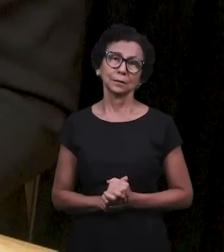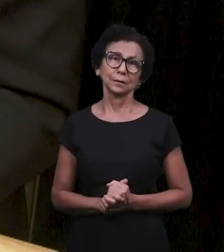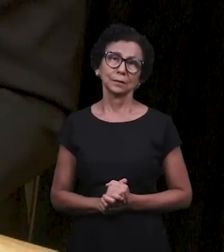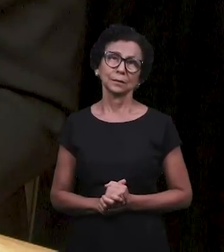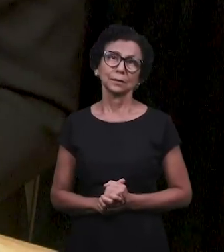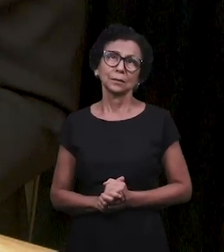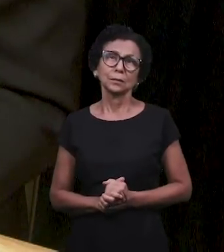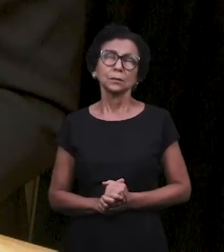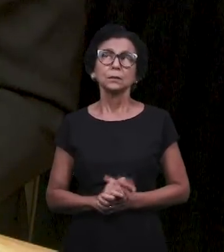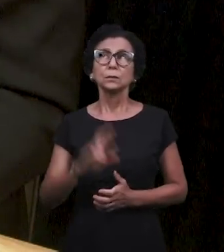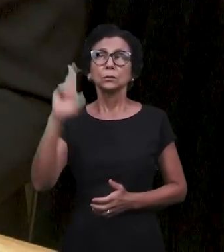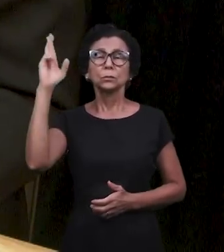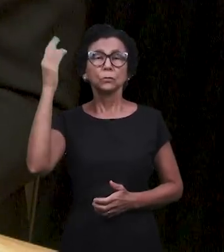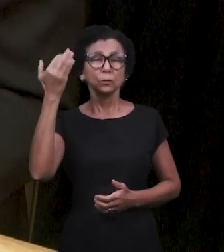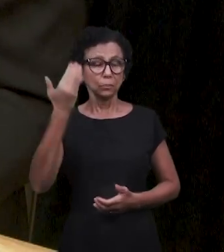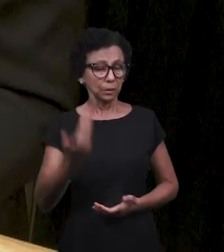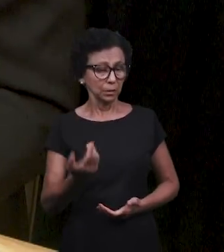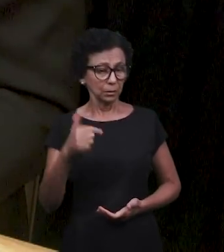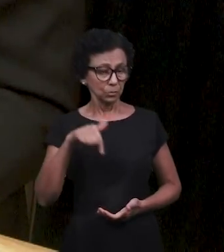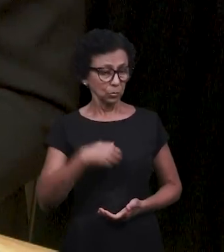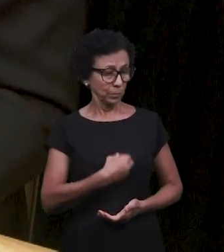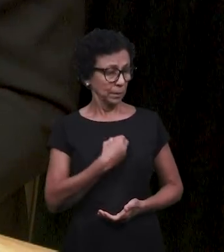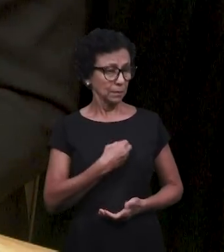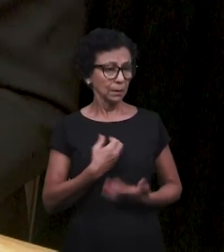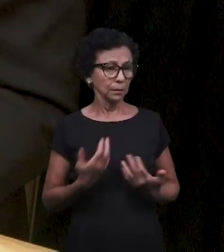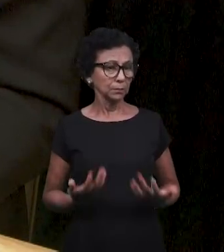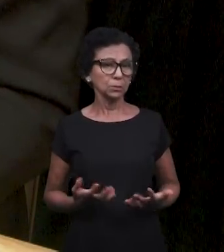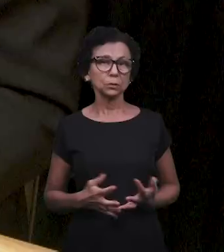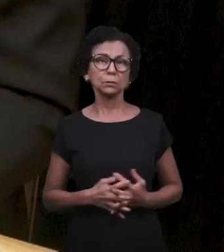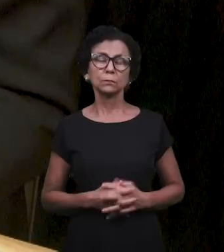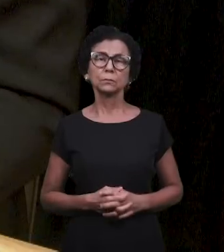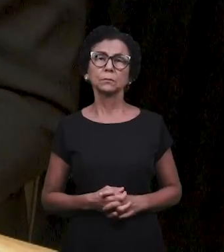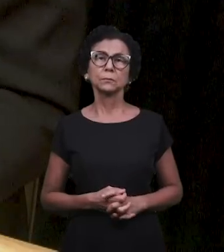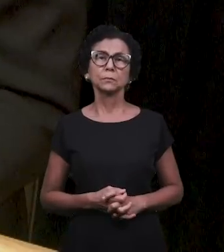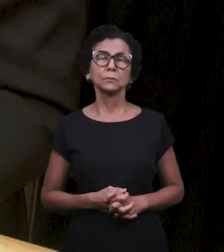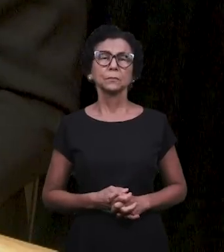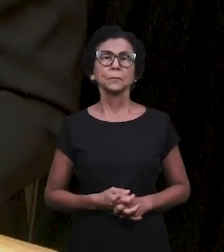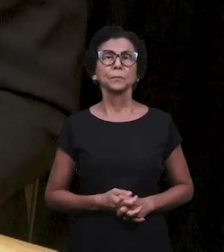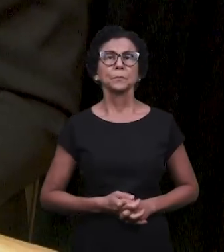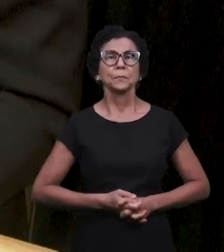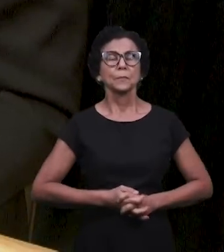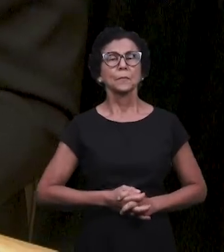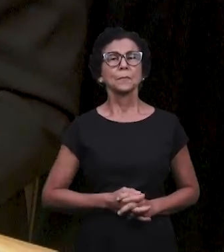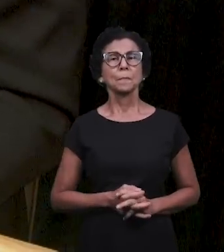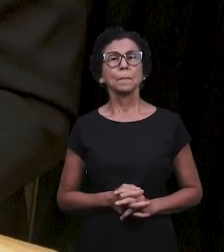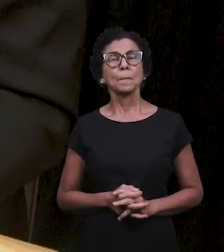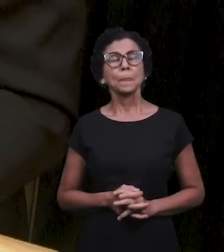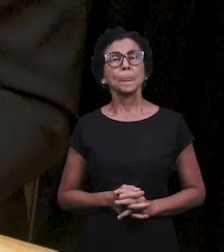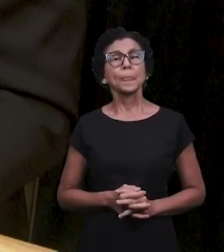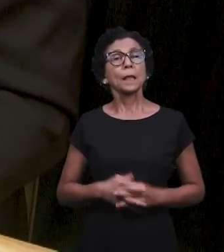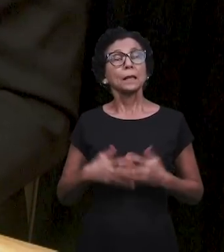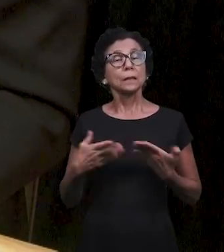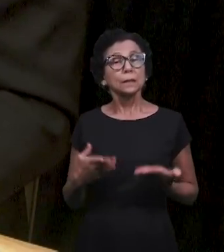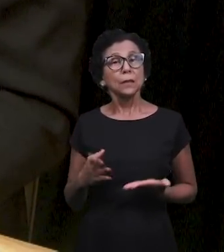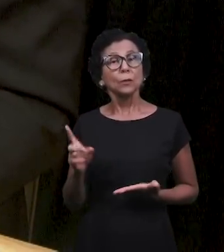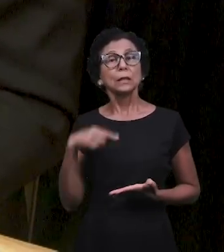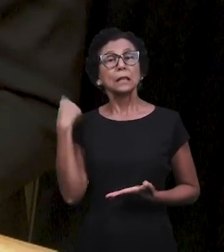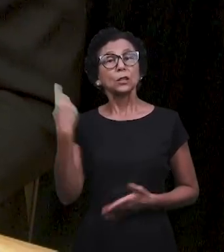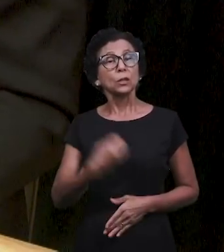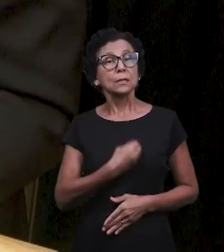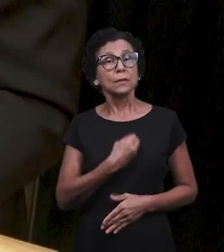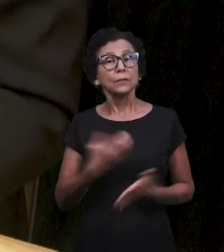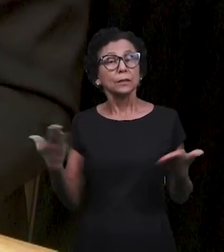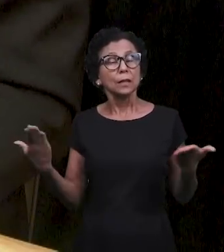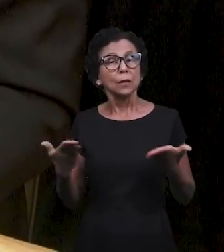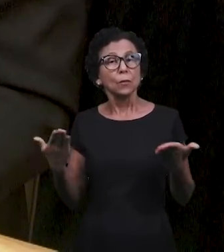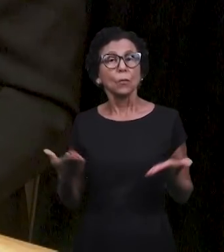dizendo: eu estou aqui, eu estou presente. E na nossa vida, a promessa do Senhor não é que nós não teríamos luta, não existe essa promessa